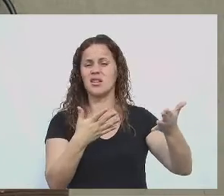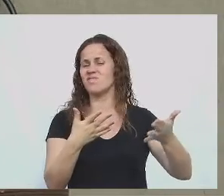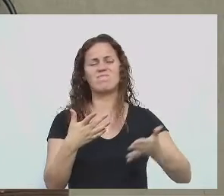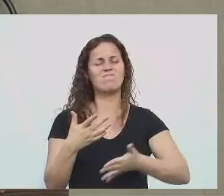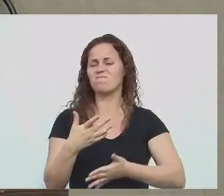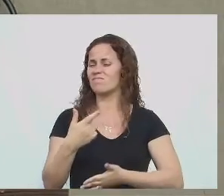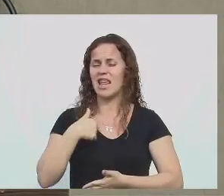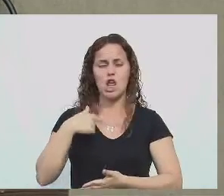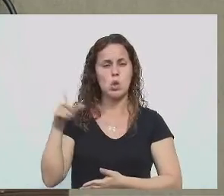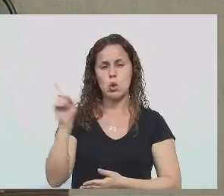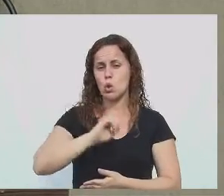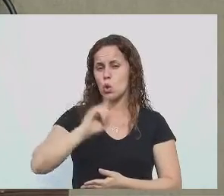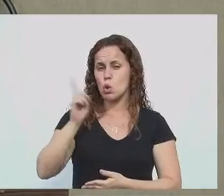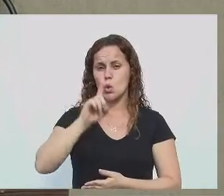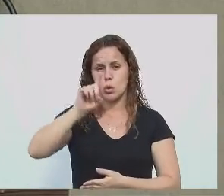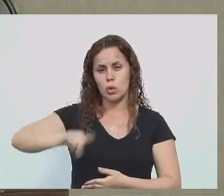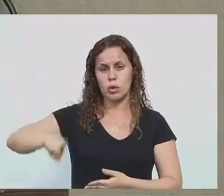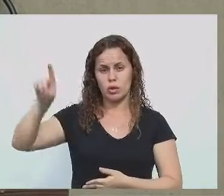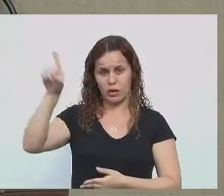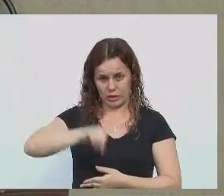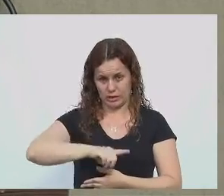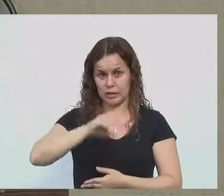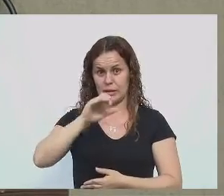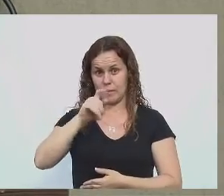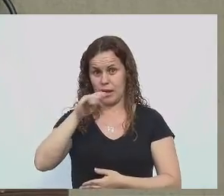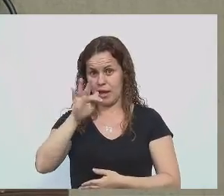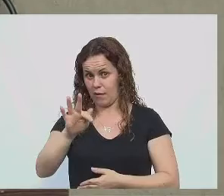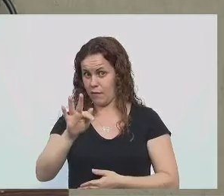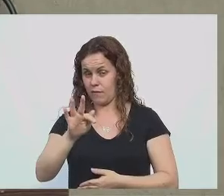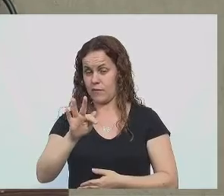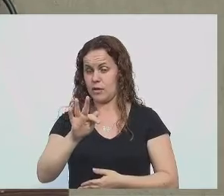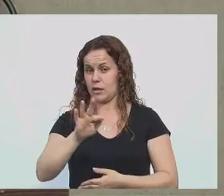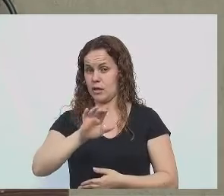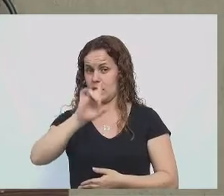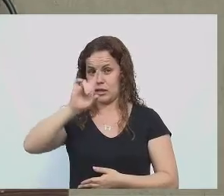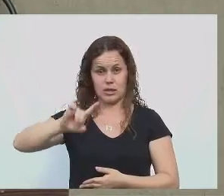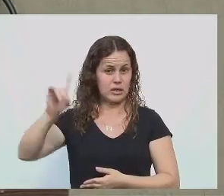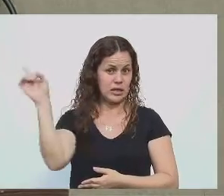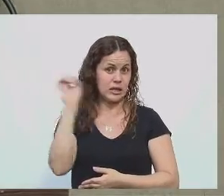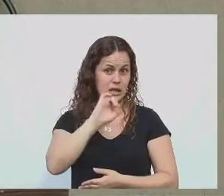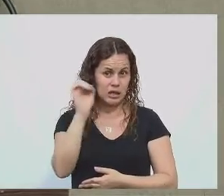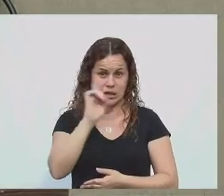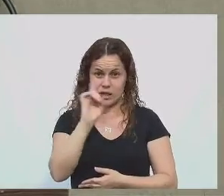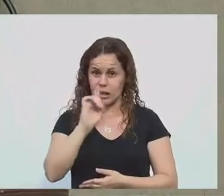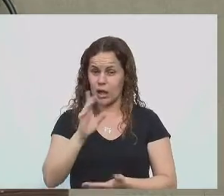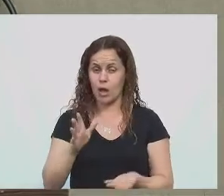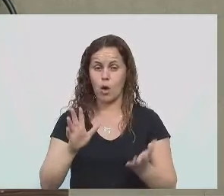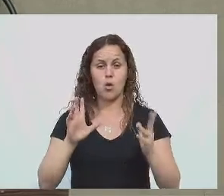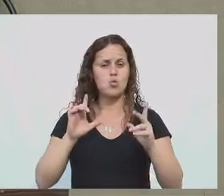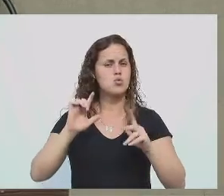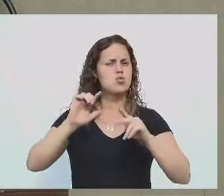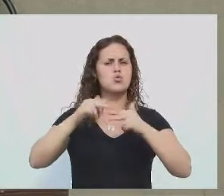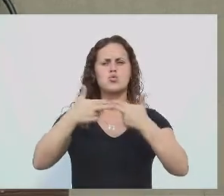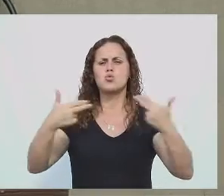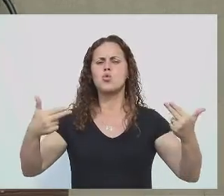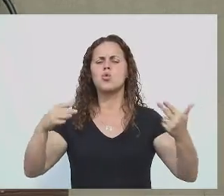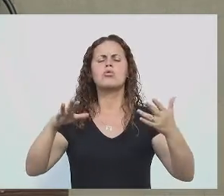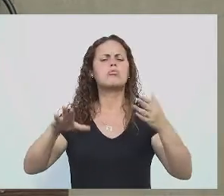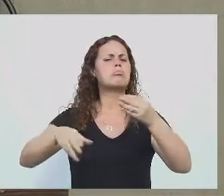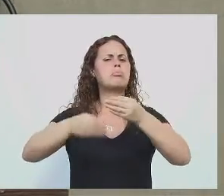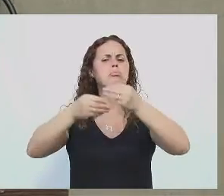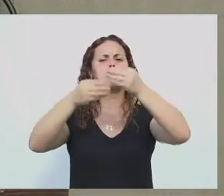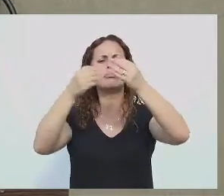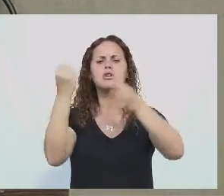não. Nós pedimos cancelamento do CPF, sim, o restante, não. Tá? As outras regulamentações, as outras regulamentações